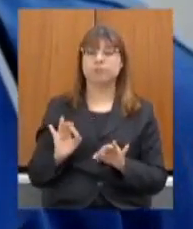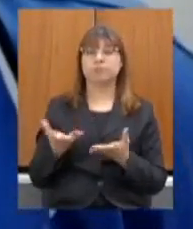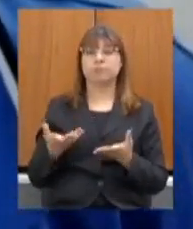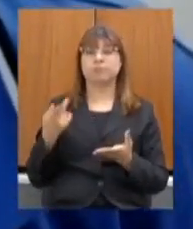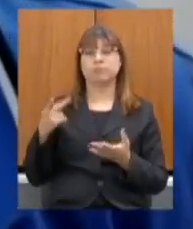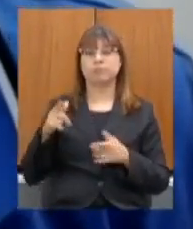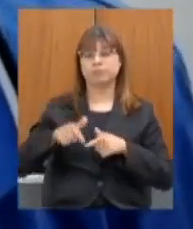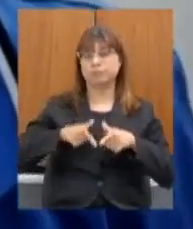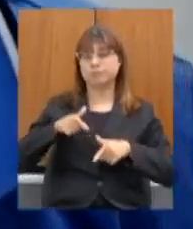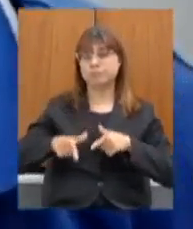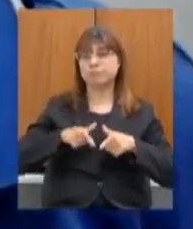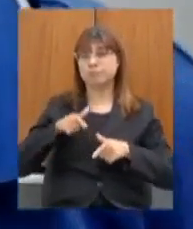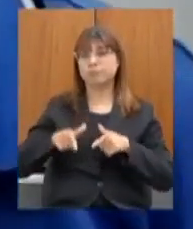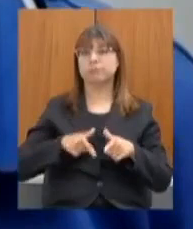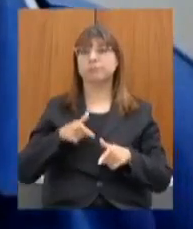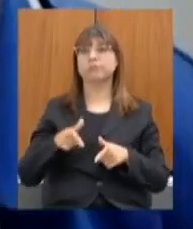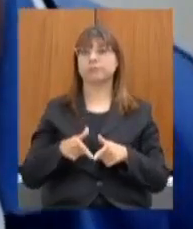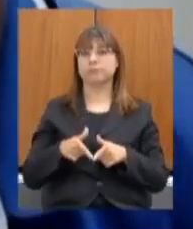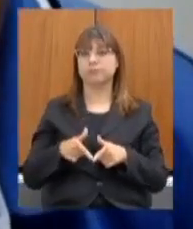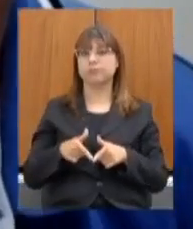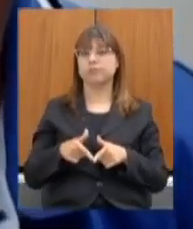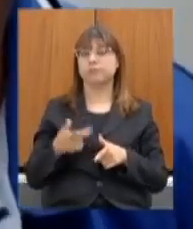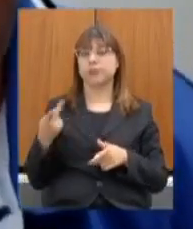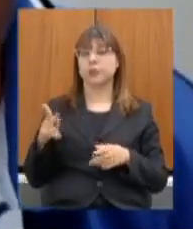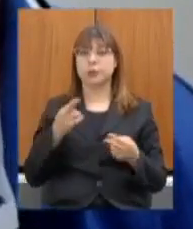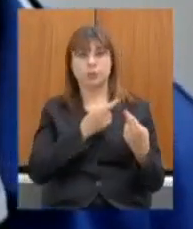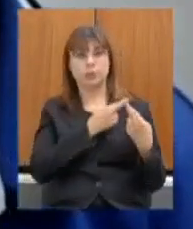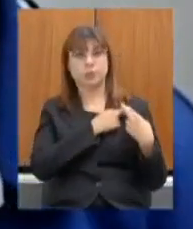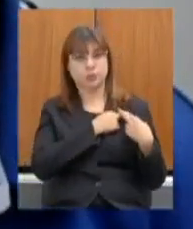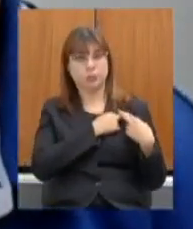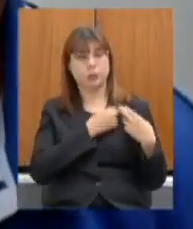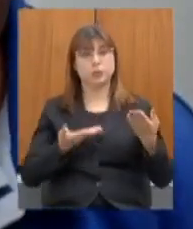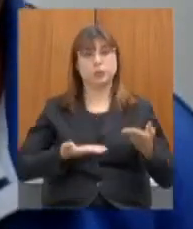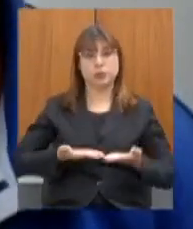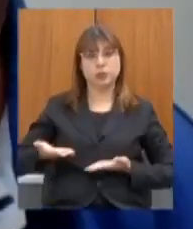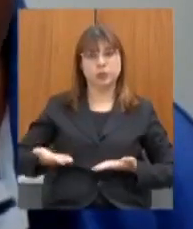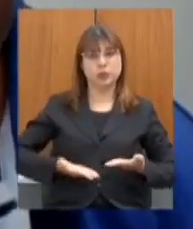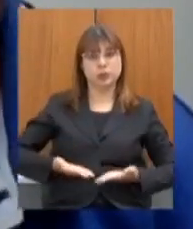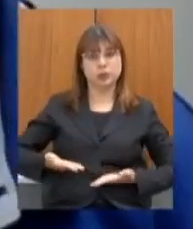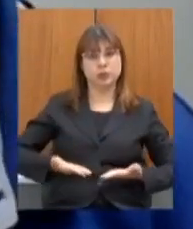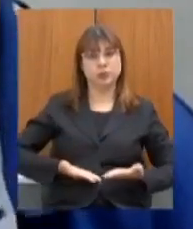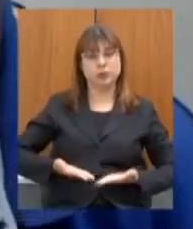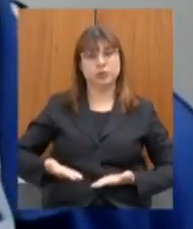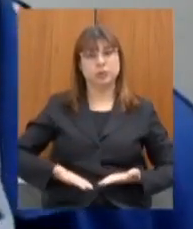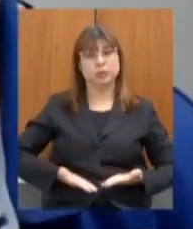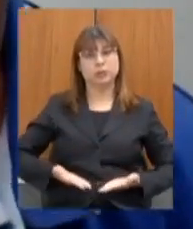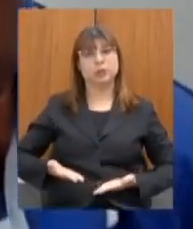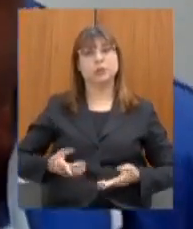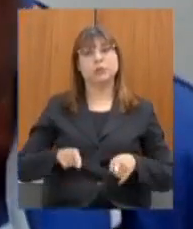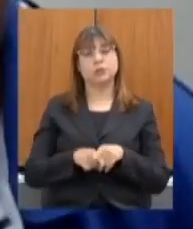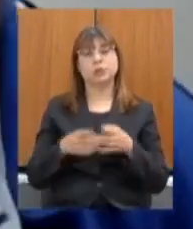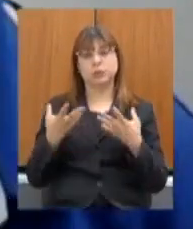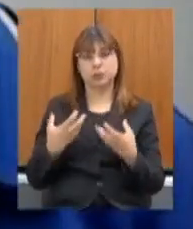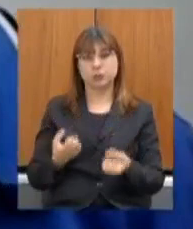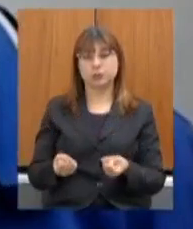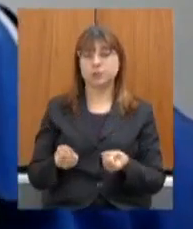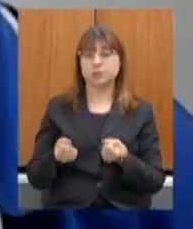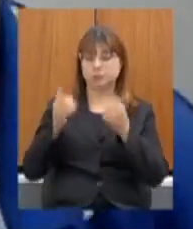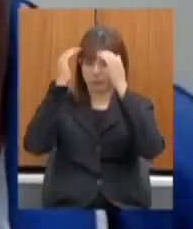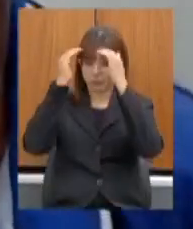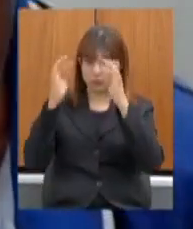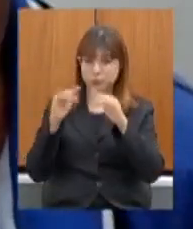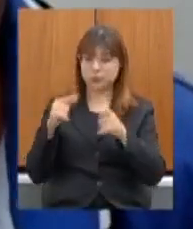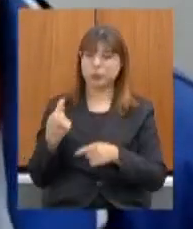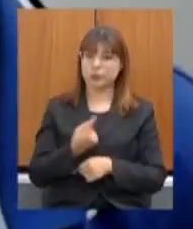atividades, no seu dever de servir e também receber o mérito de todos nós, as